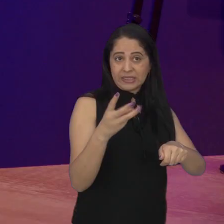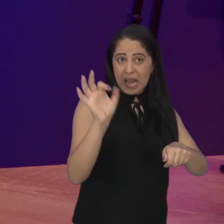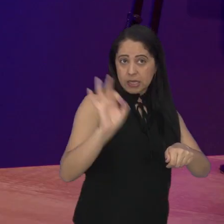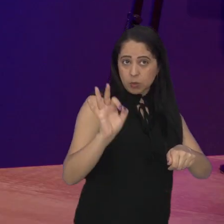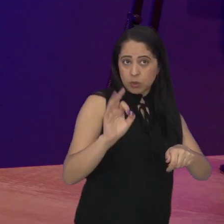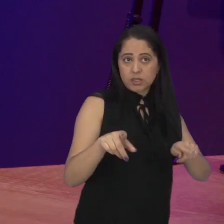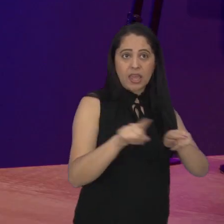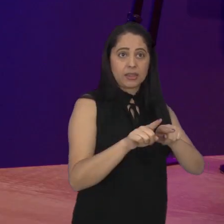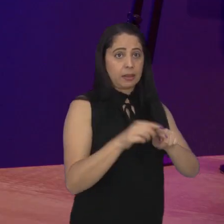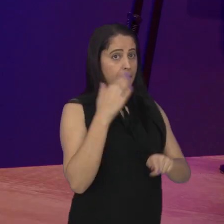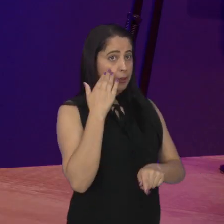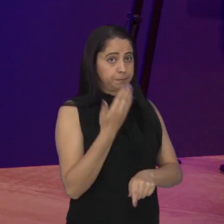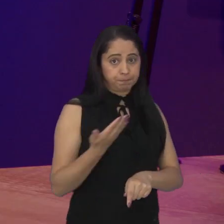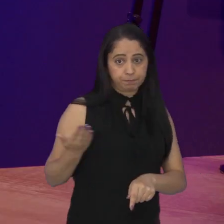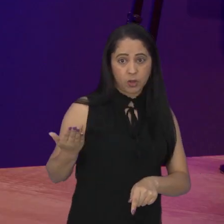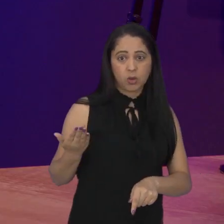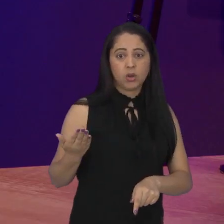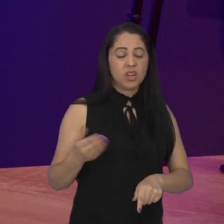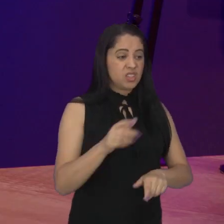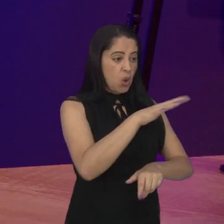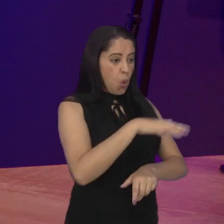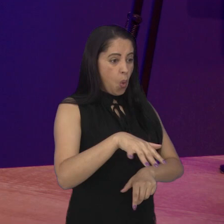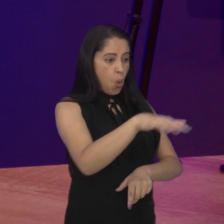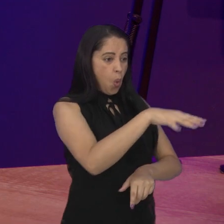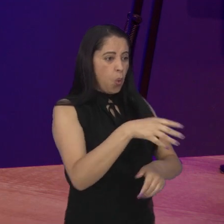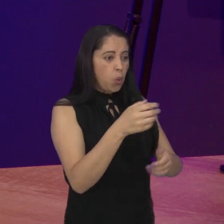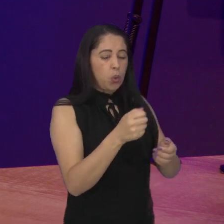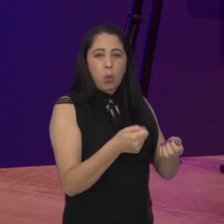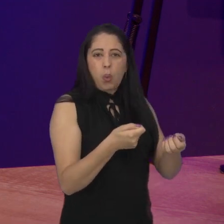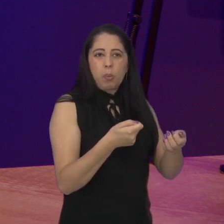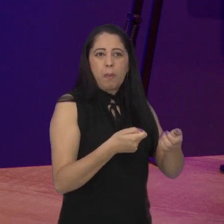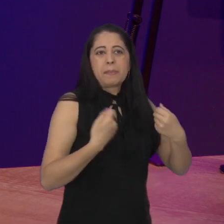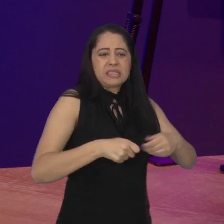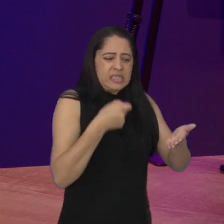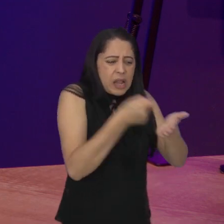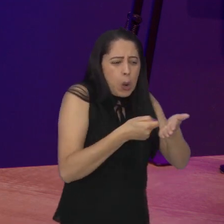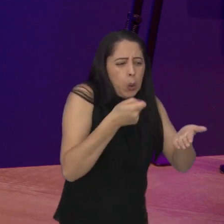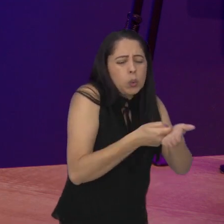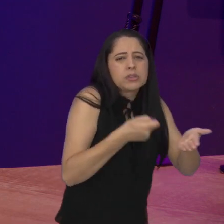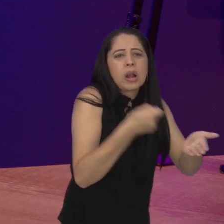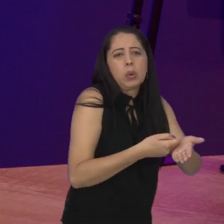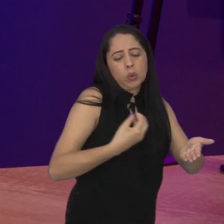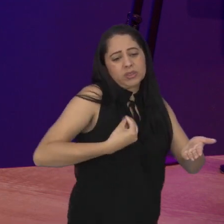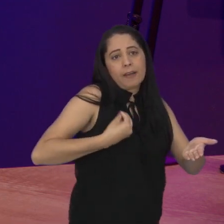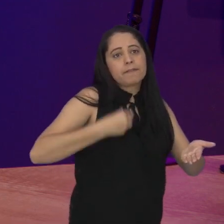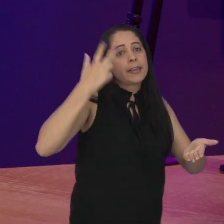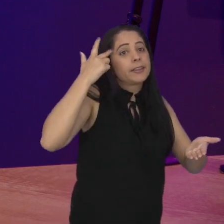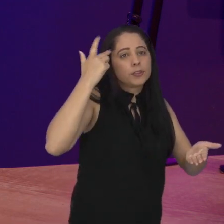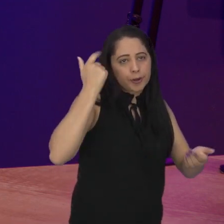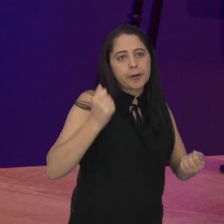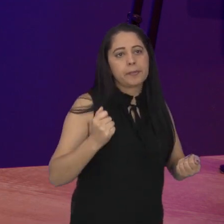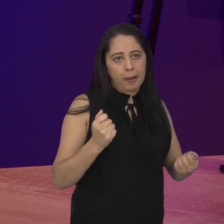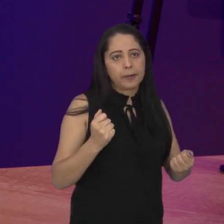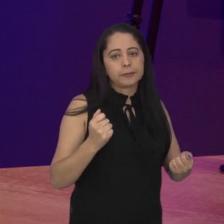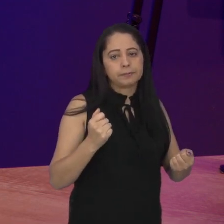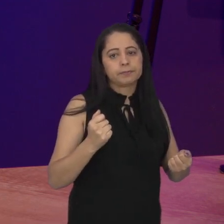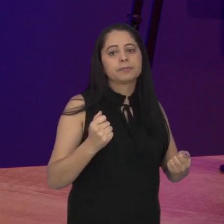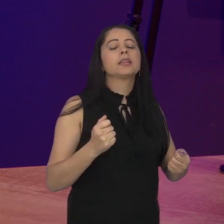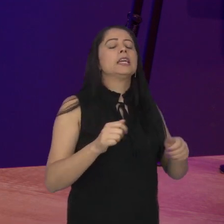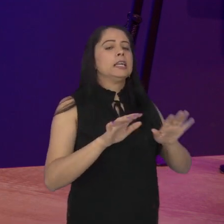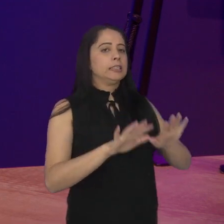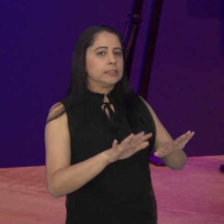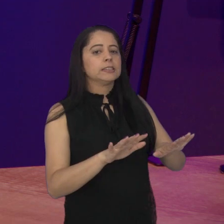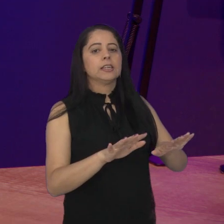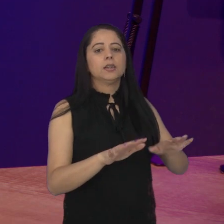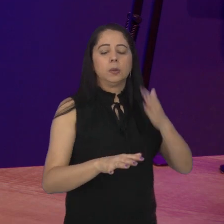em 3% quanto em Jogos Vorazes, a galera vai ter que lutar para conseguir um lugar ao sol. Então, para conseguir viver bem, seja em Panem,